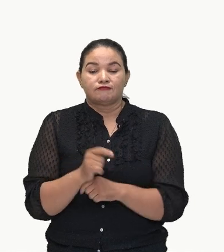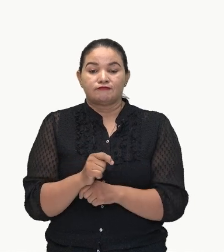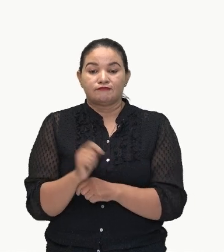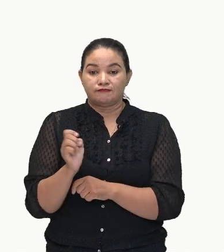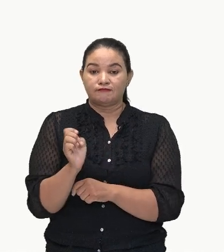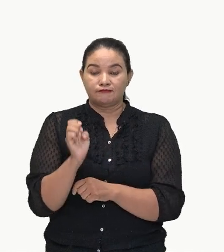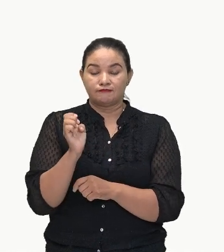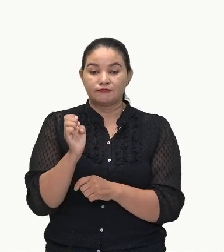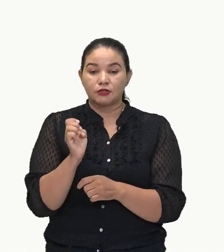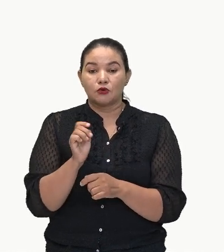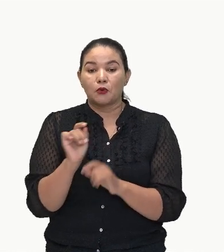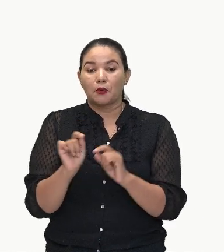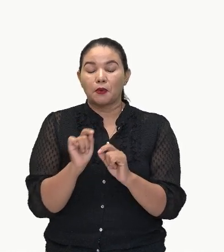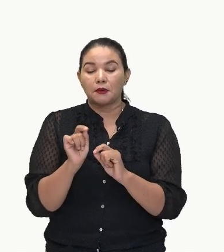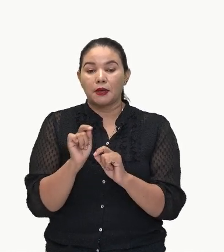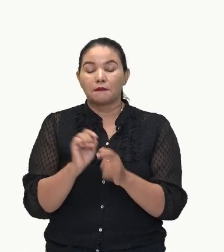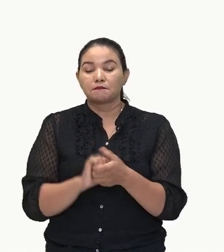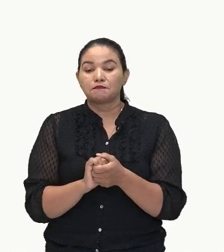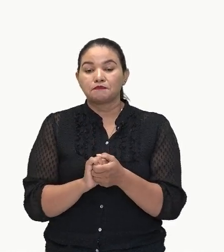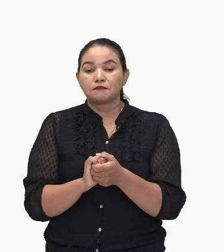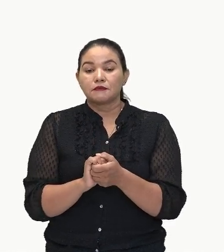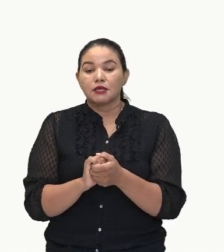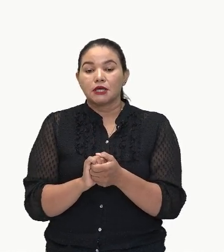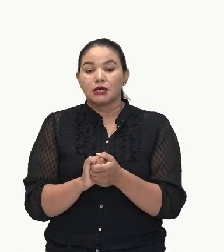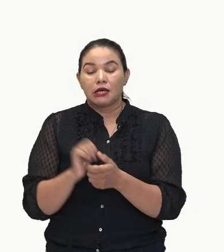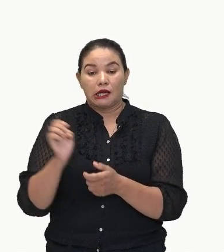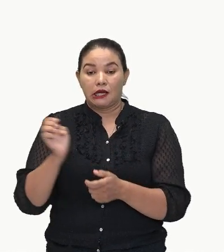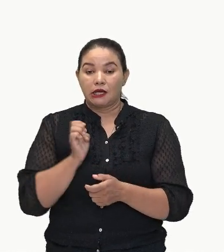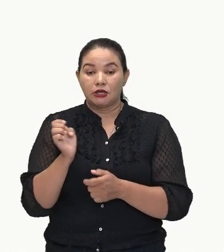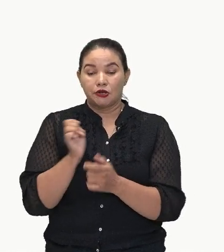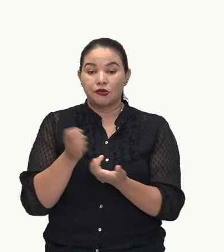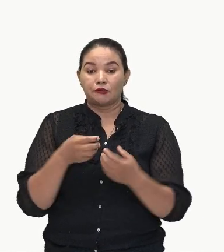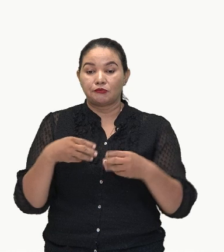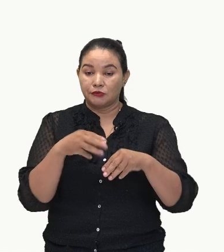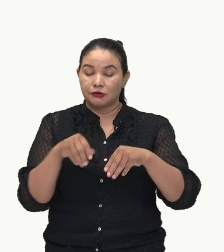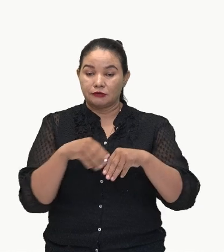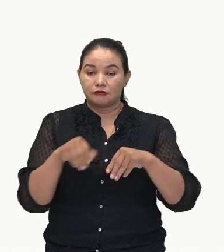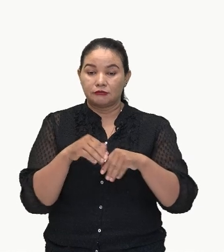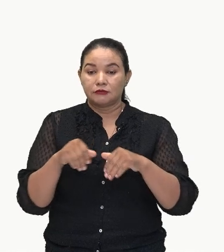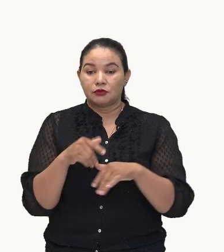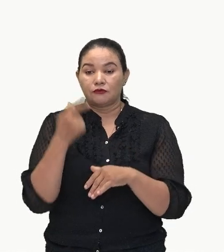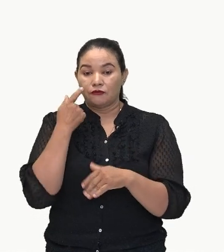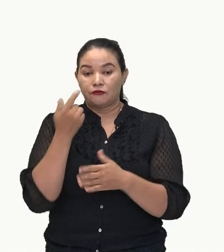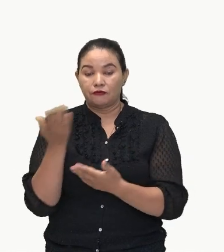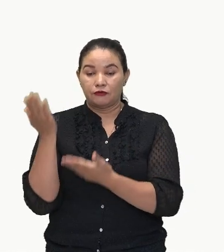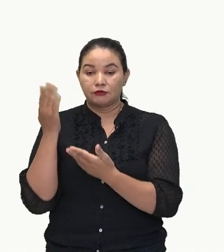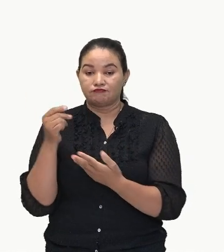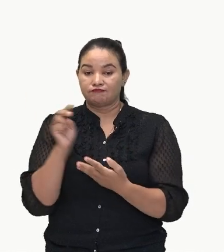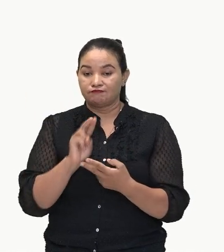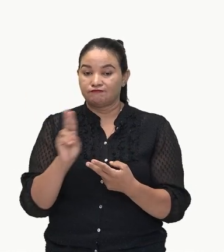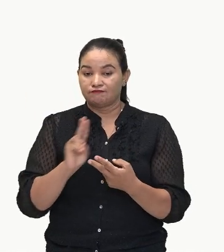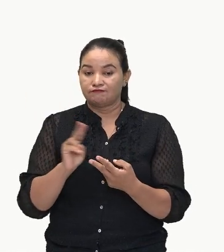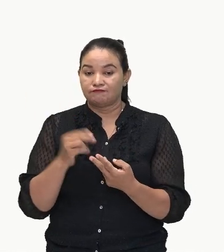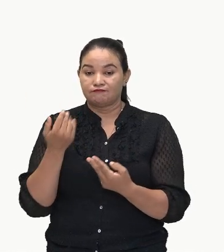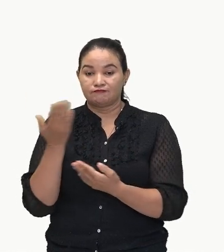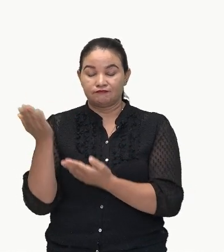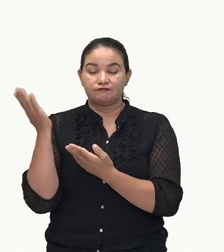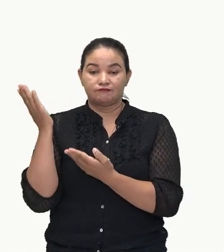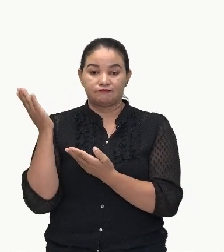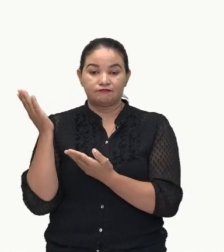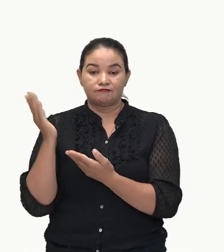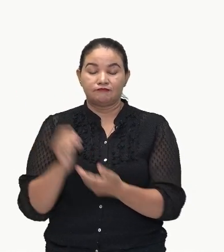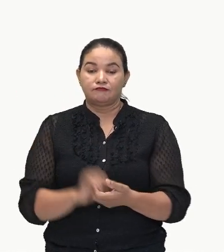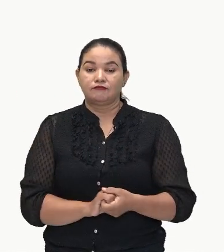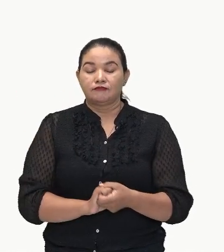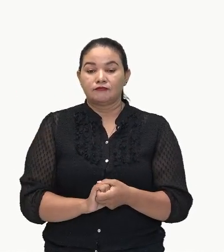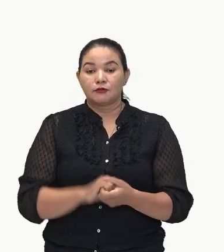rico em minerais, recursos minerais como carboneto de cálcio, calcário, dolomita, gesso e